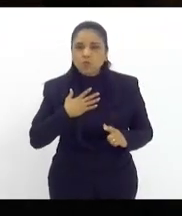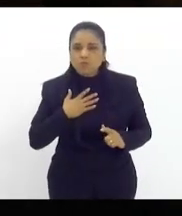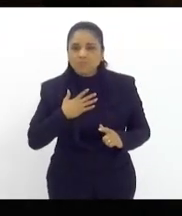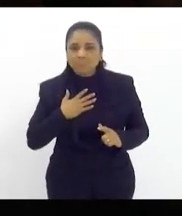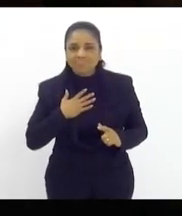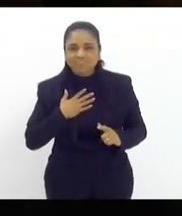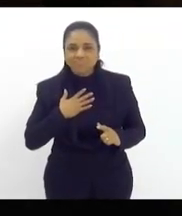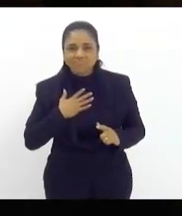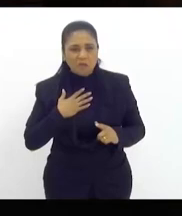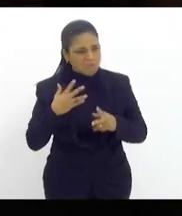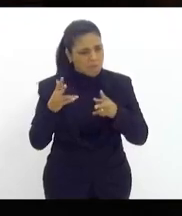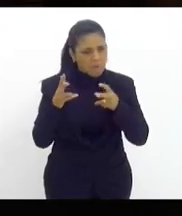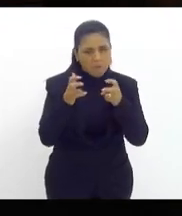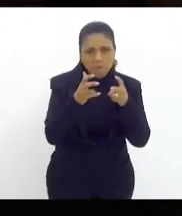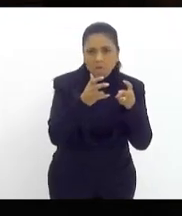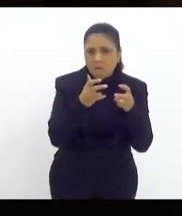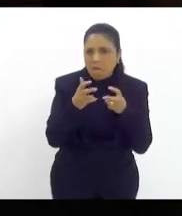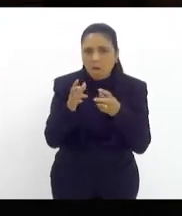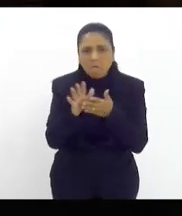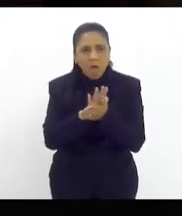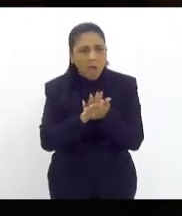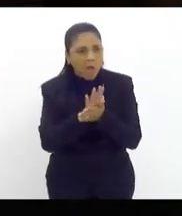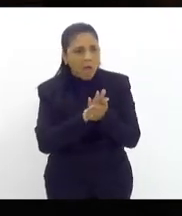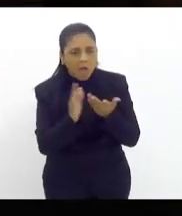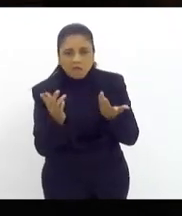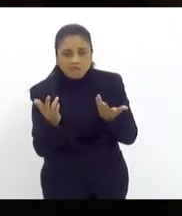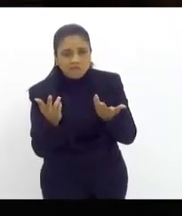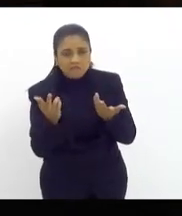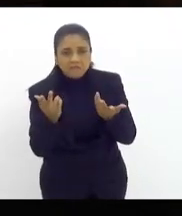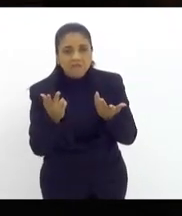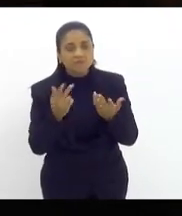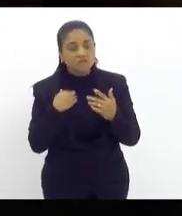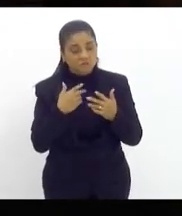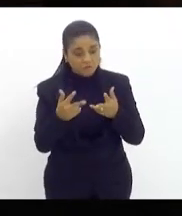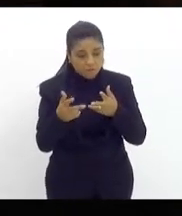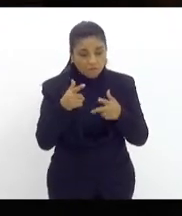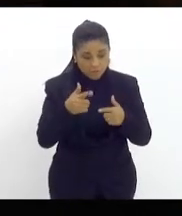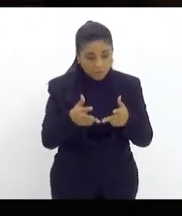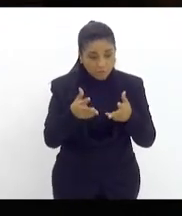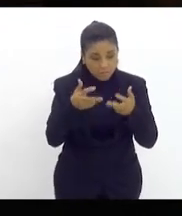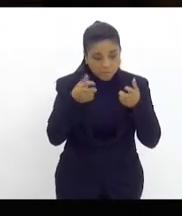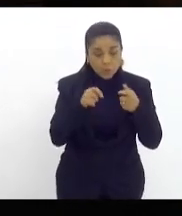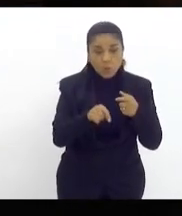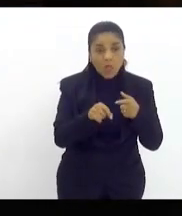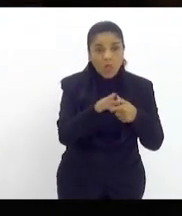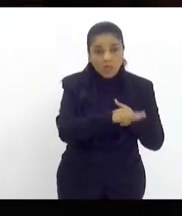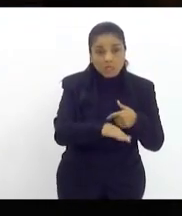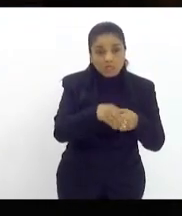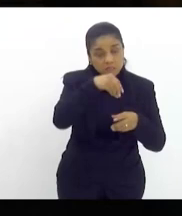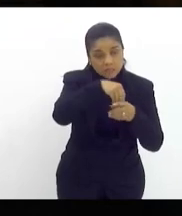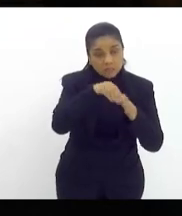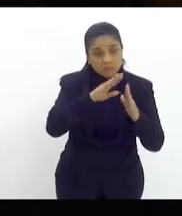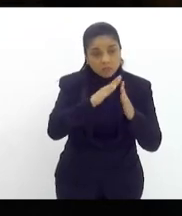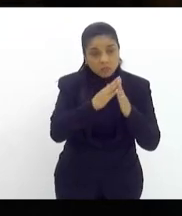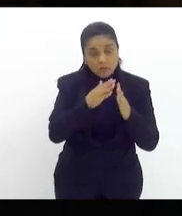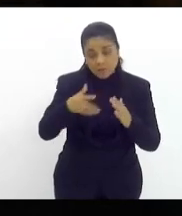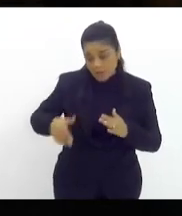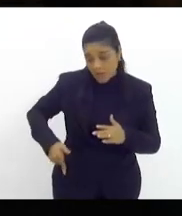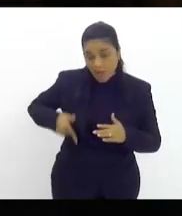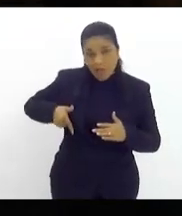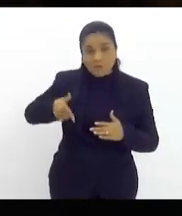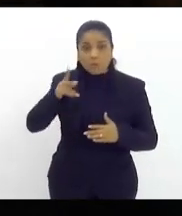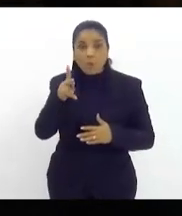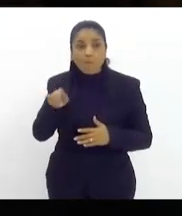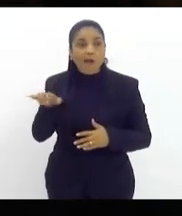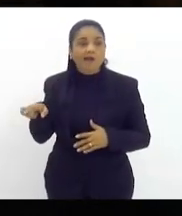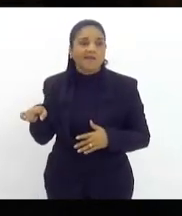acontecendo a gente viu por exemplo crianças dentro da escola pegando as armas do pai do pai